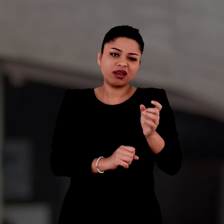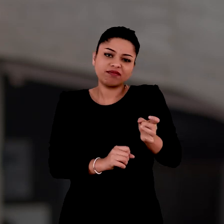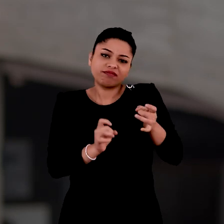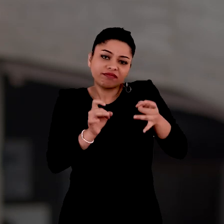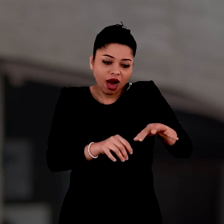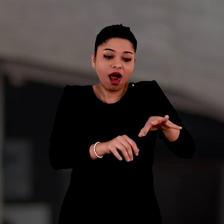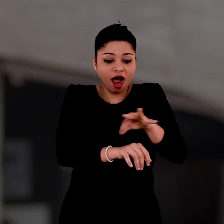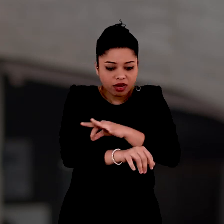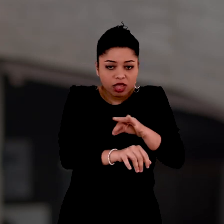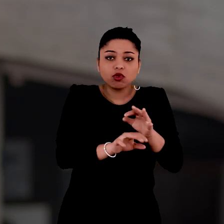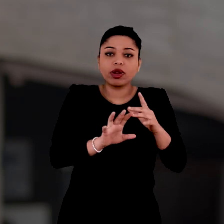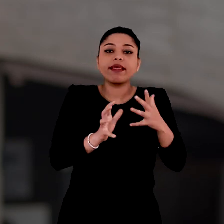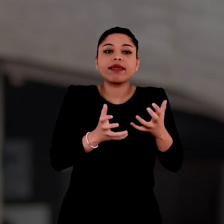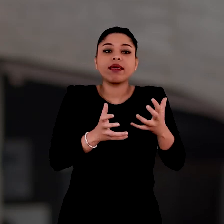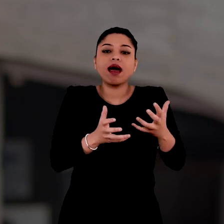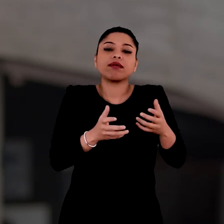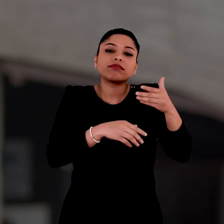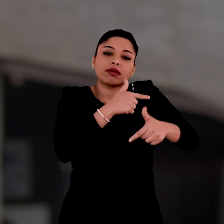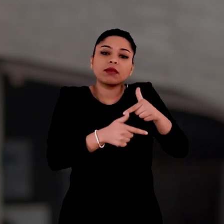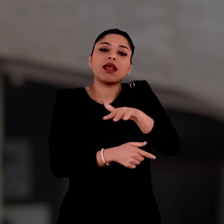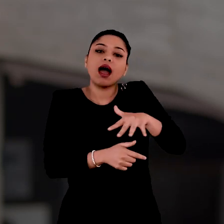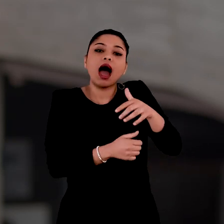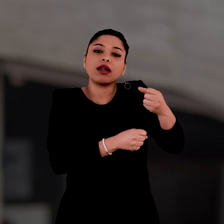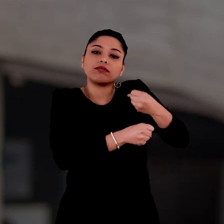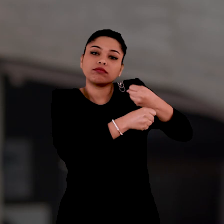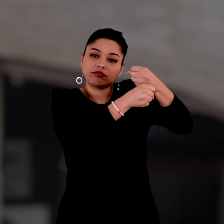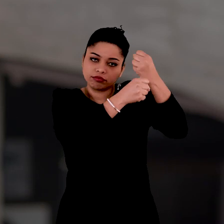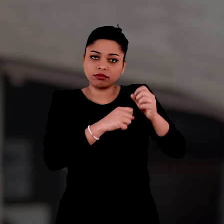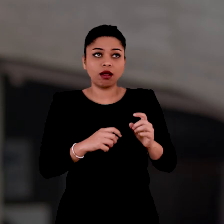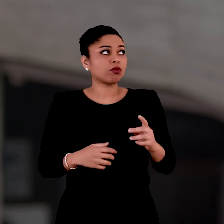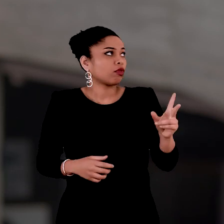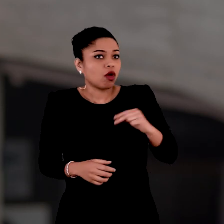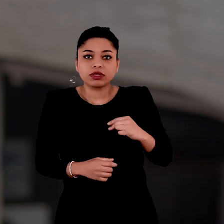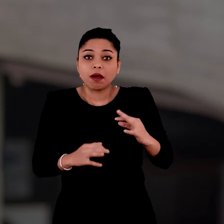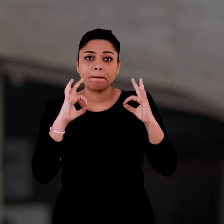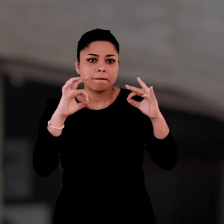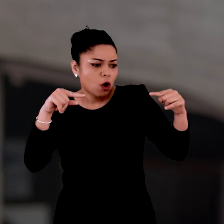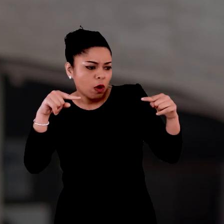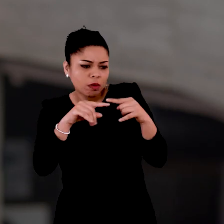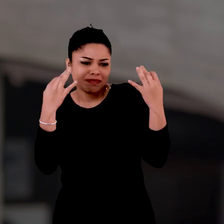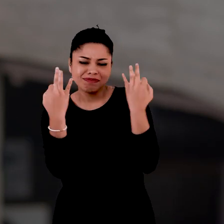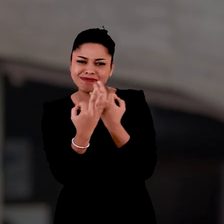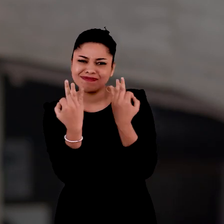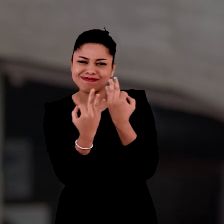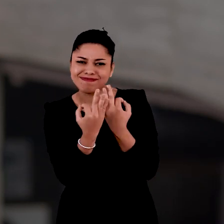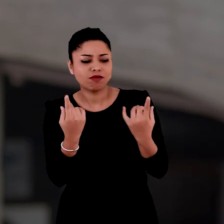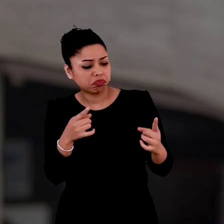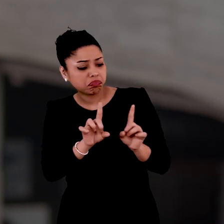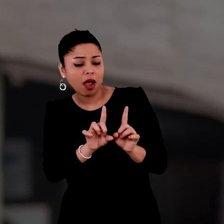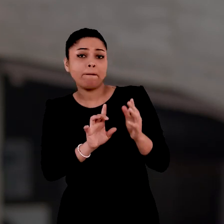daí, isso para mim é um marco, 2015, que é quando a gente começa a projetar aquilo que é a minha essência, aquilo